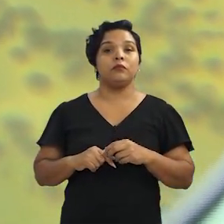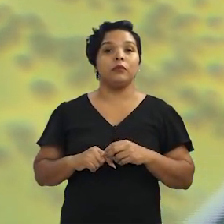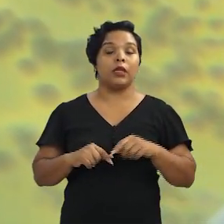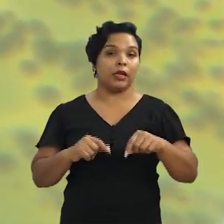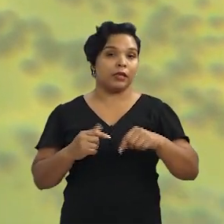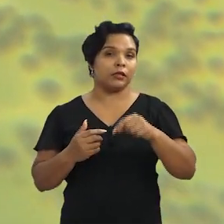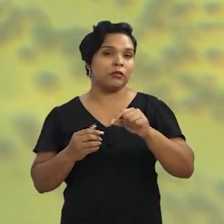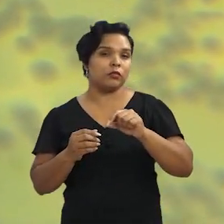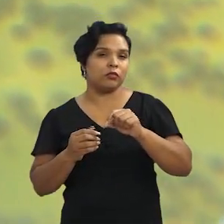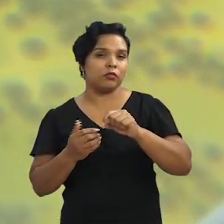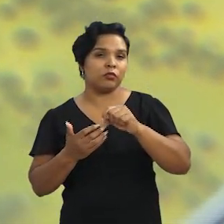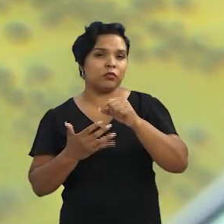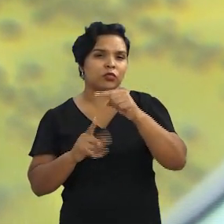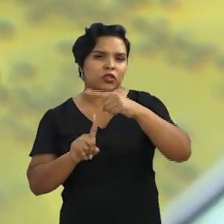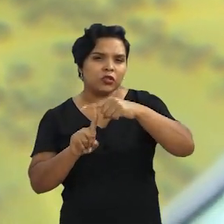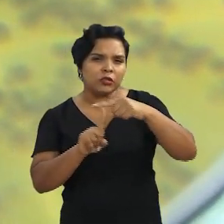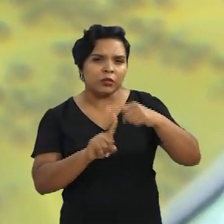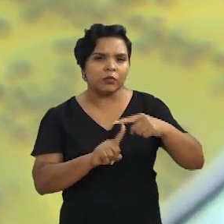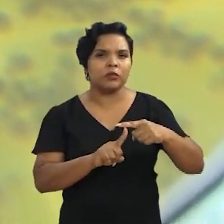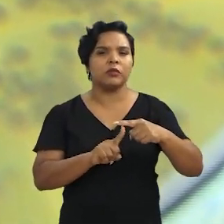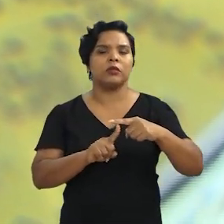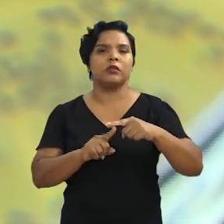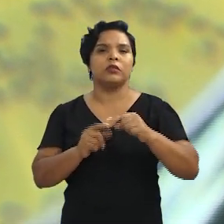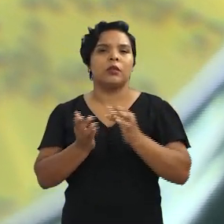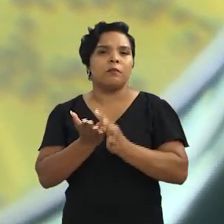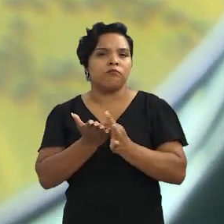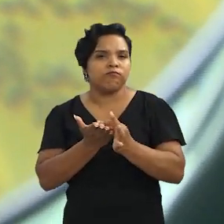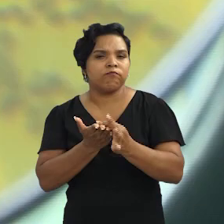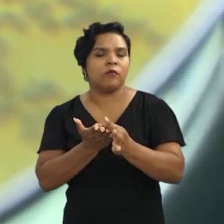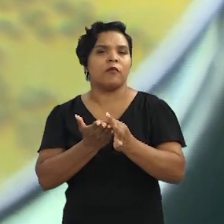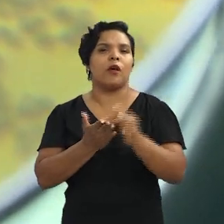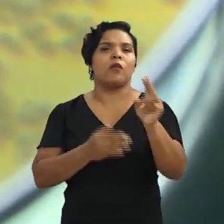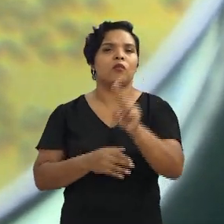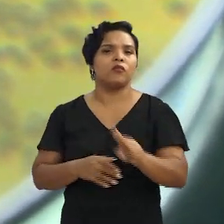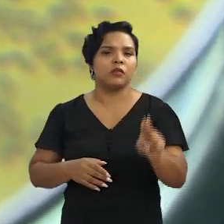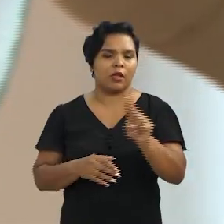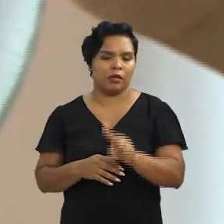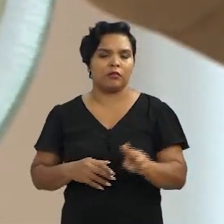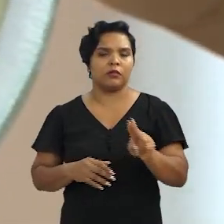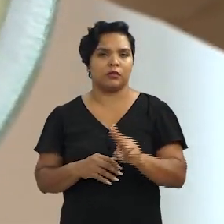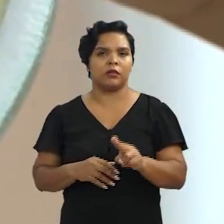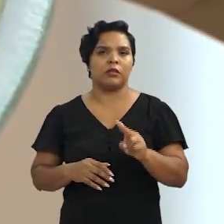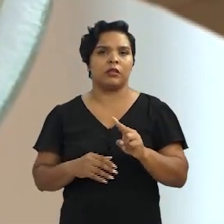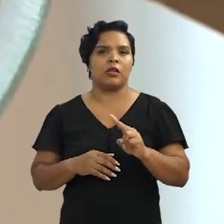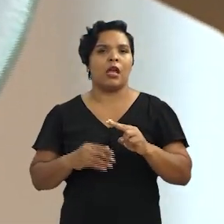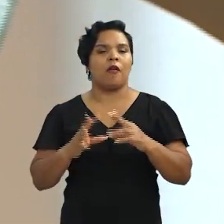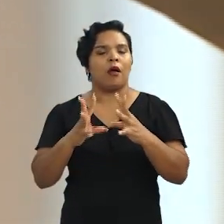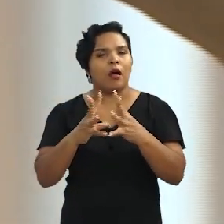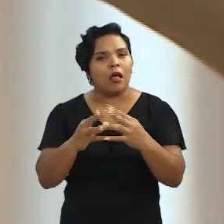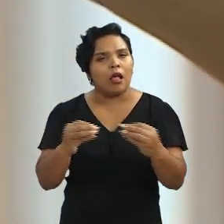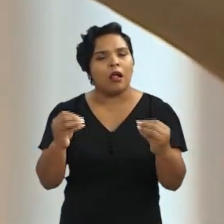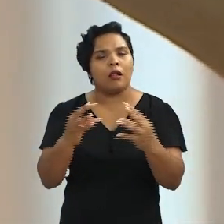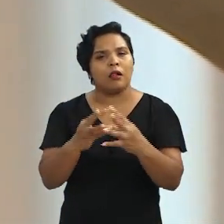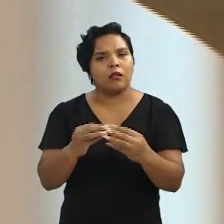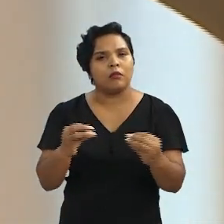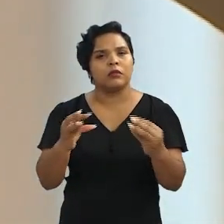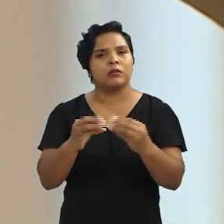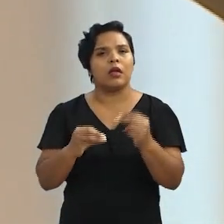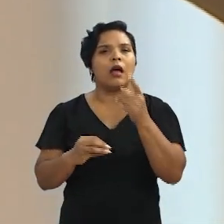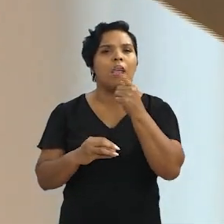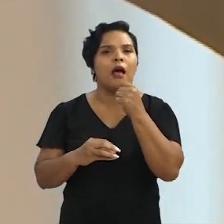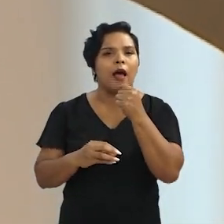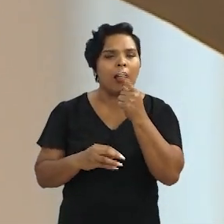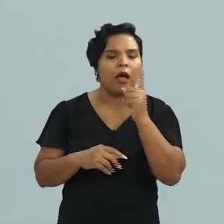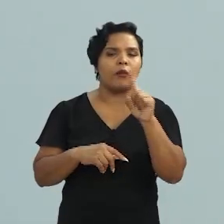os micro-organismos, eles vão conseguir usar esse material como um substrato. E aí ele vai se decompor, se